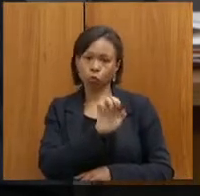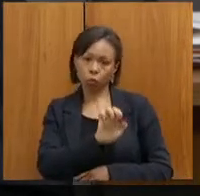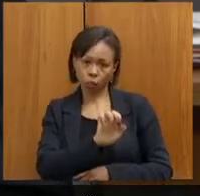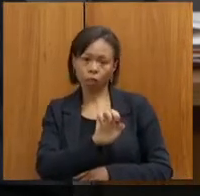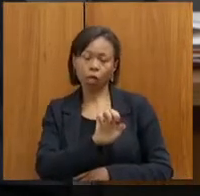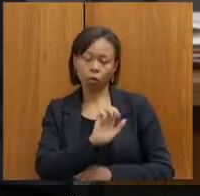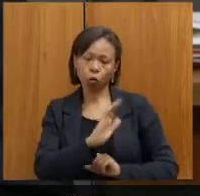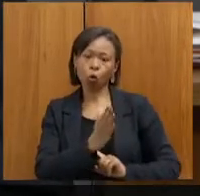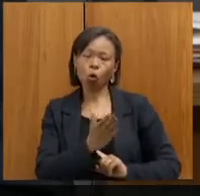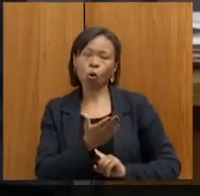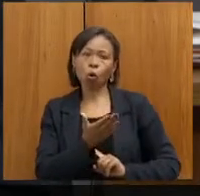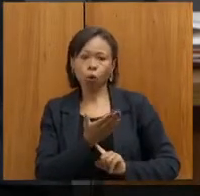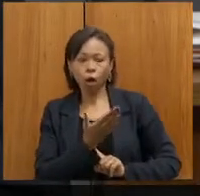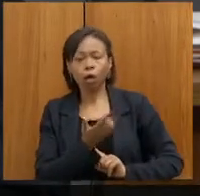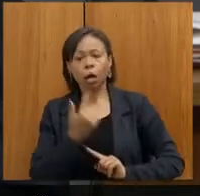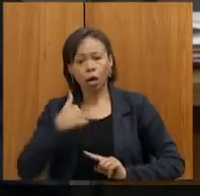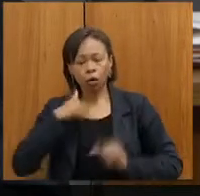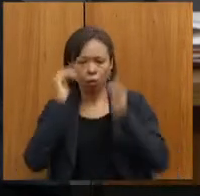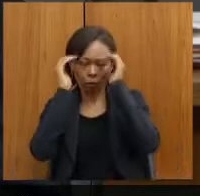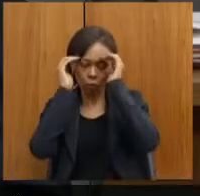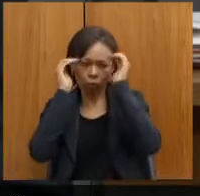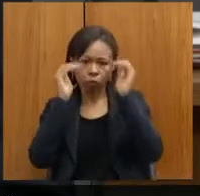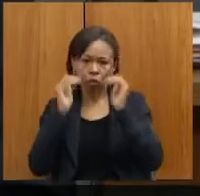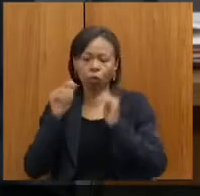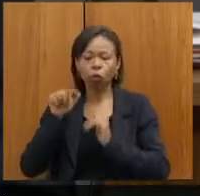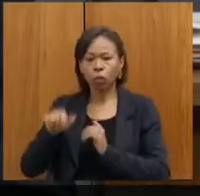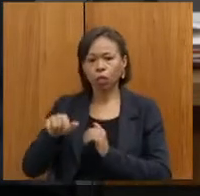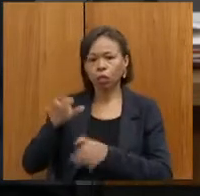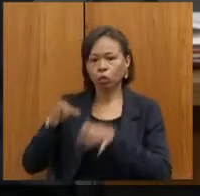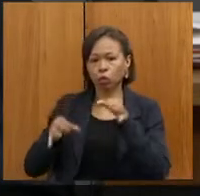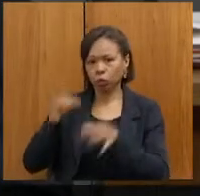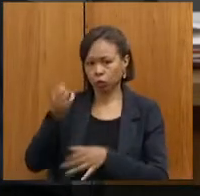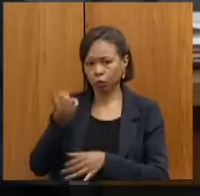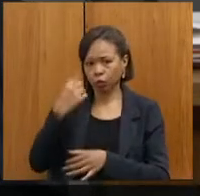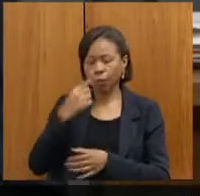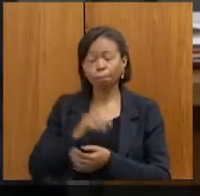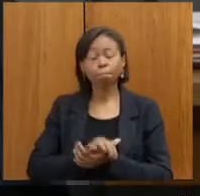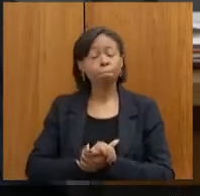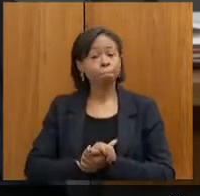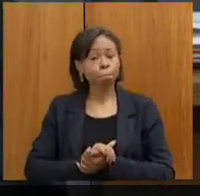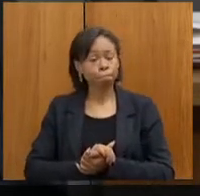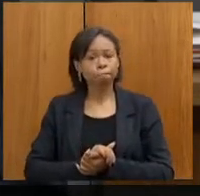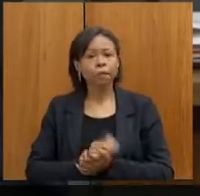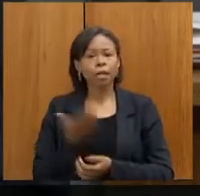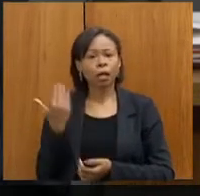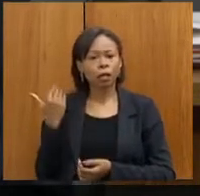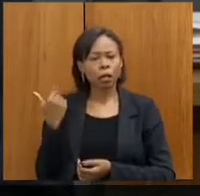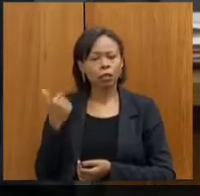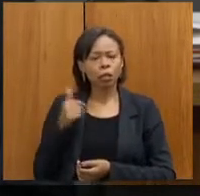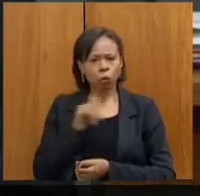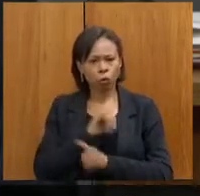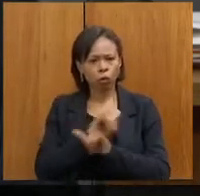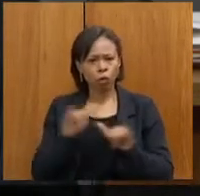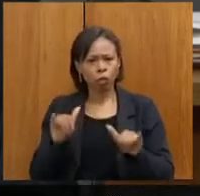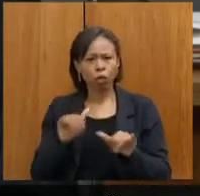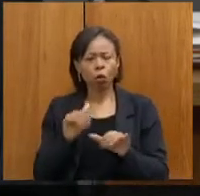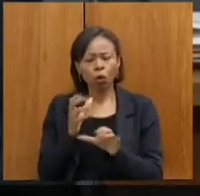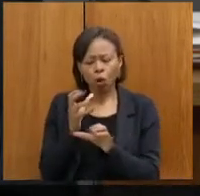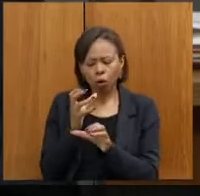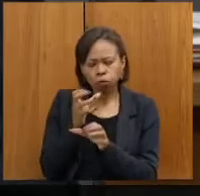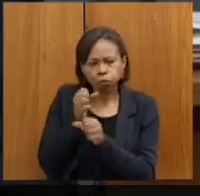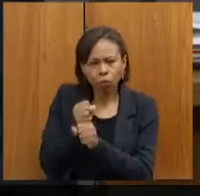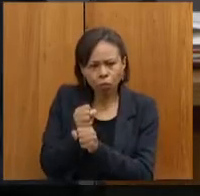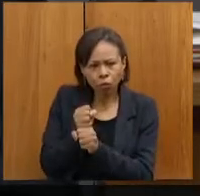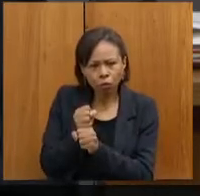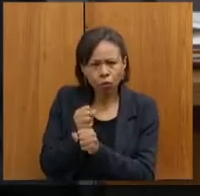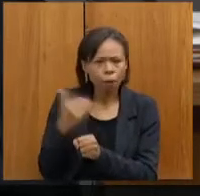é aquilo que for determinado pela justiça importante Deputado como eu coloquei Naquela vez só do bancário